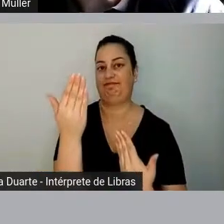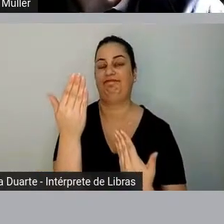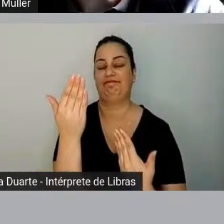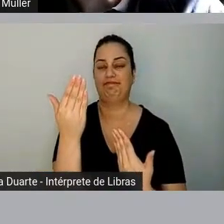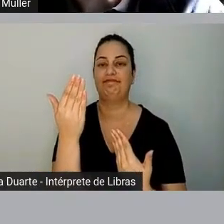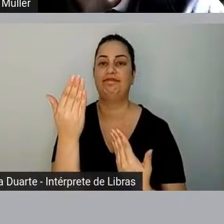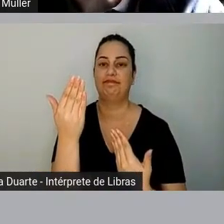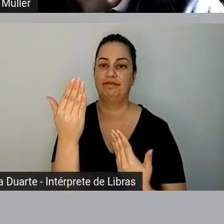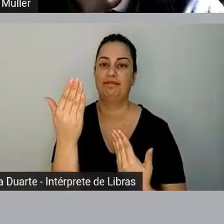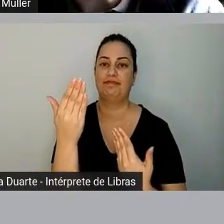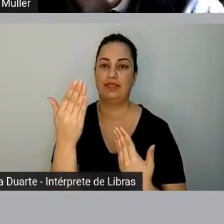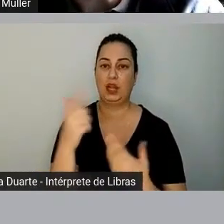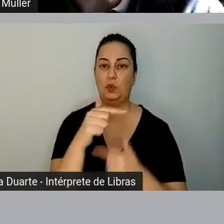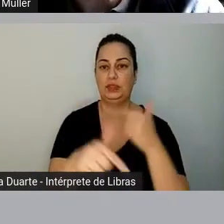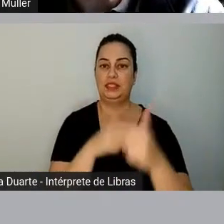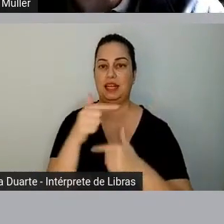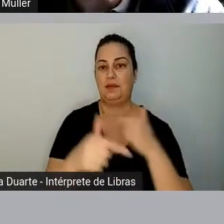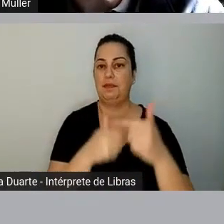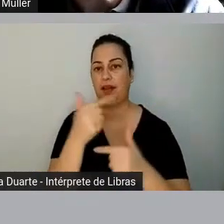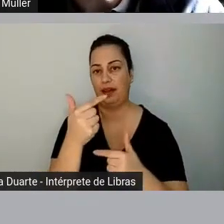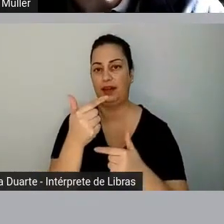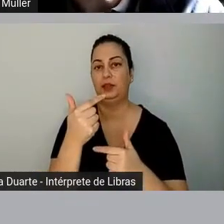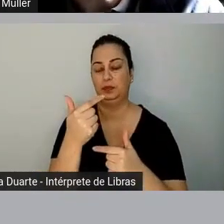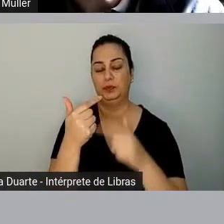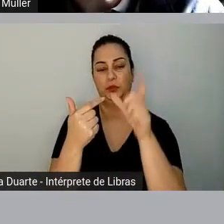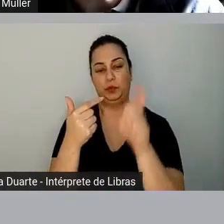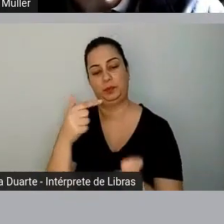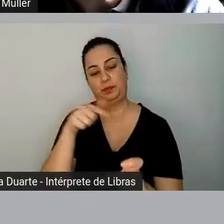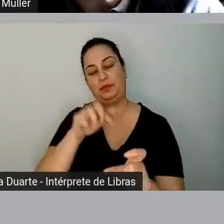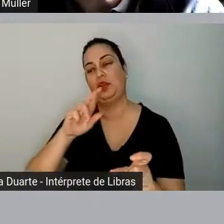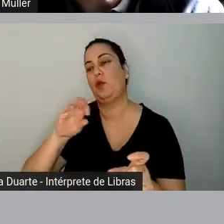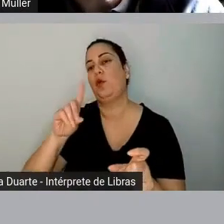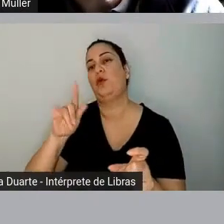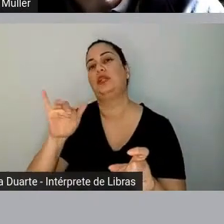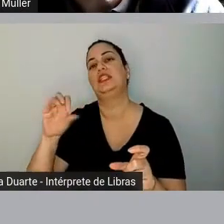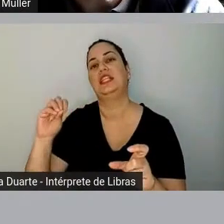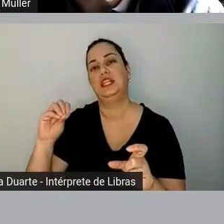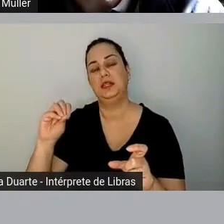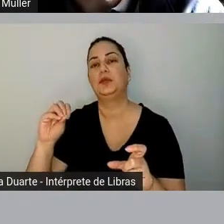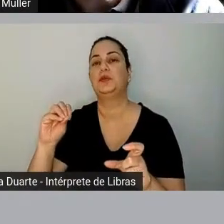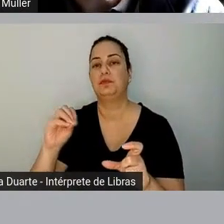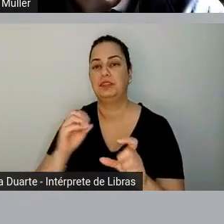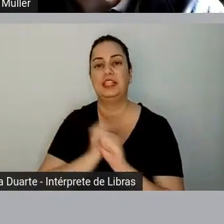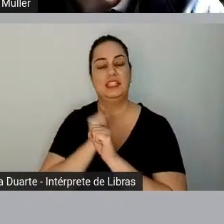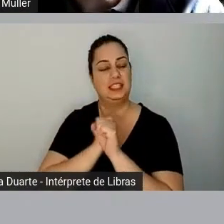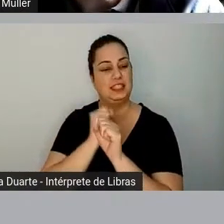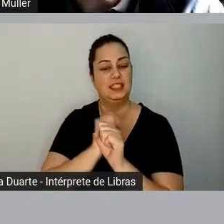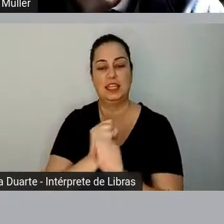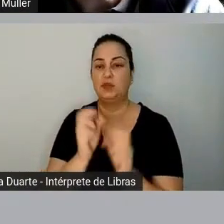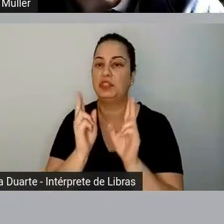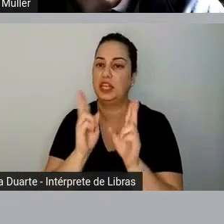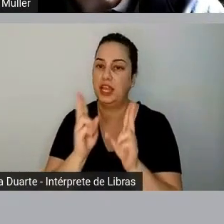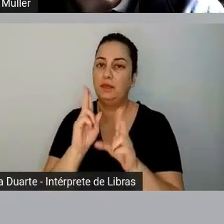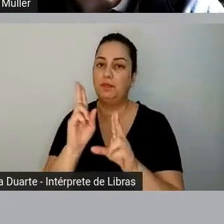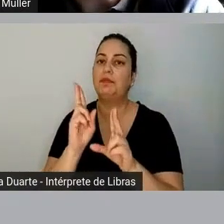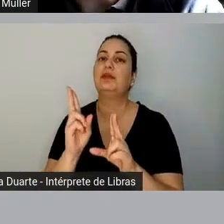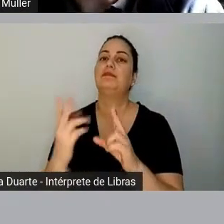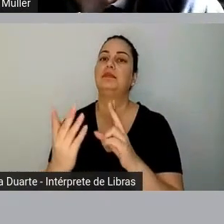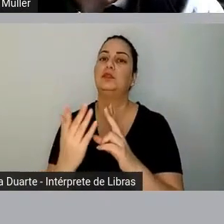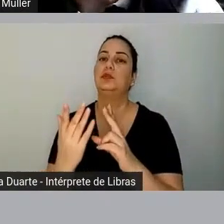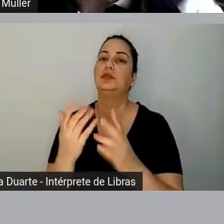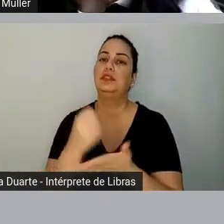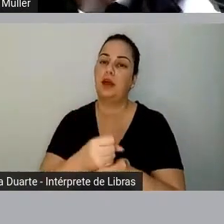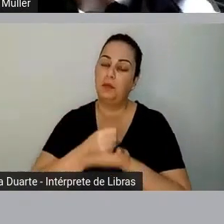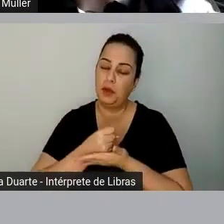que o Rodrigo tem dado à Auditoria Cidadã durante todos esses anos. Com a palavra, Rodrigo, pode abrir